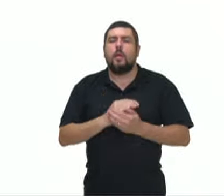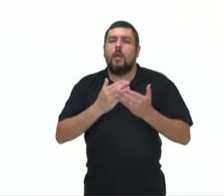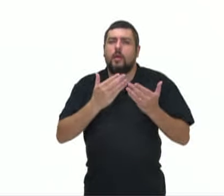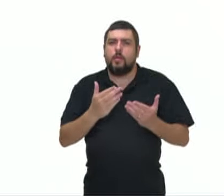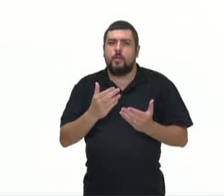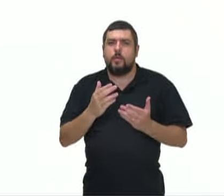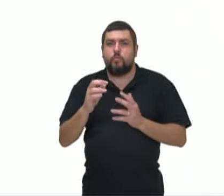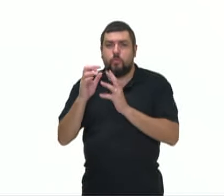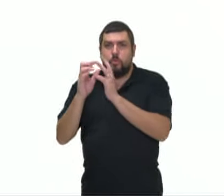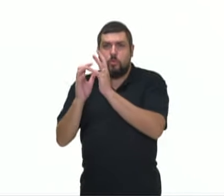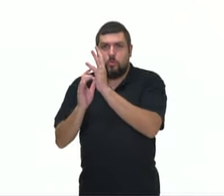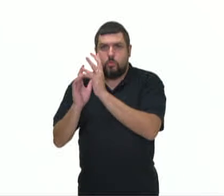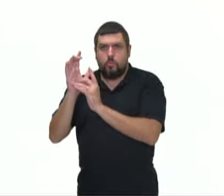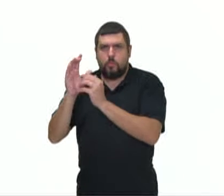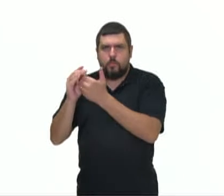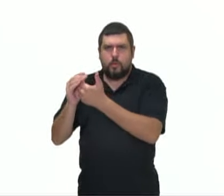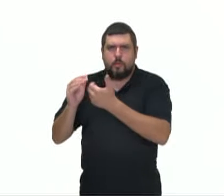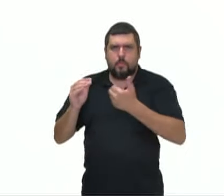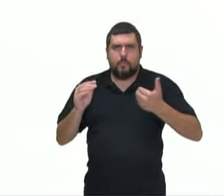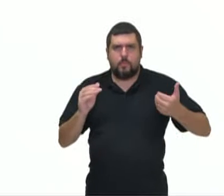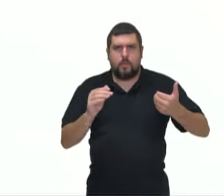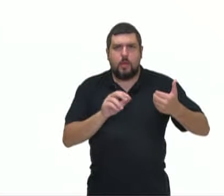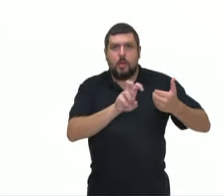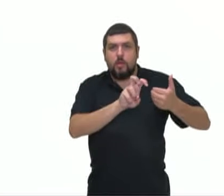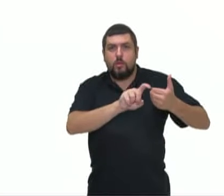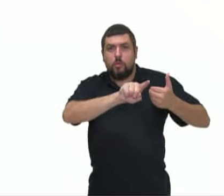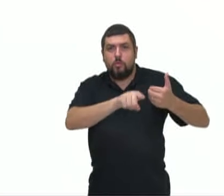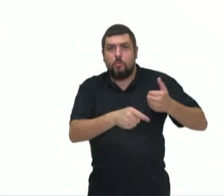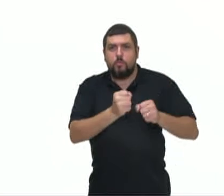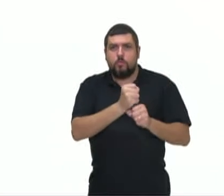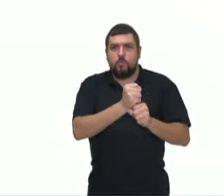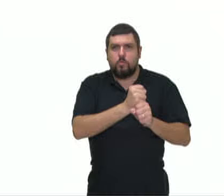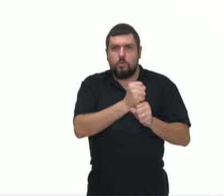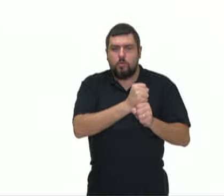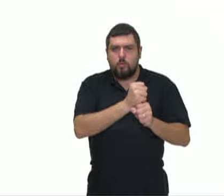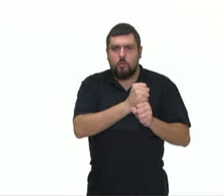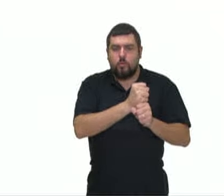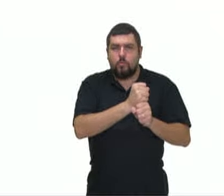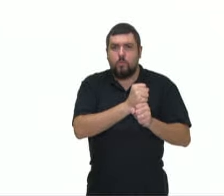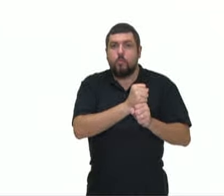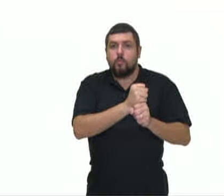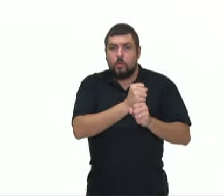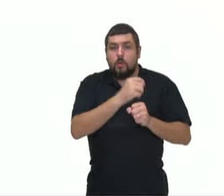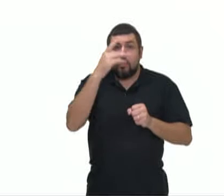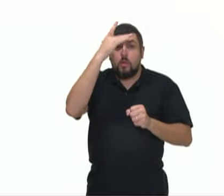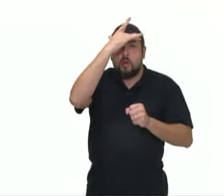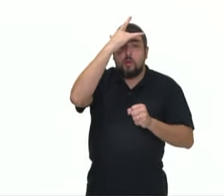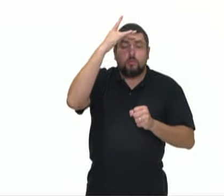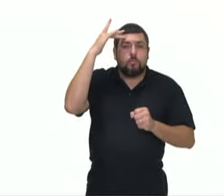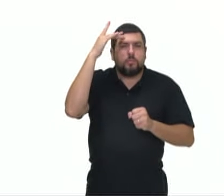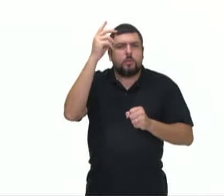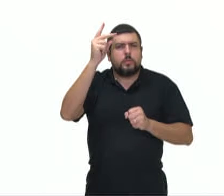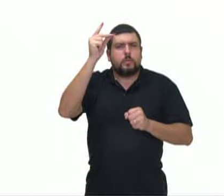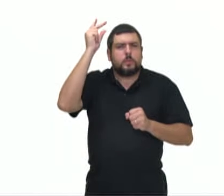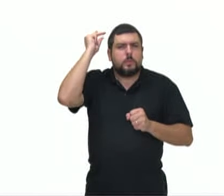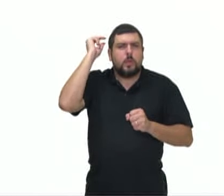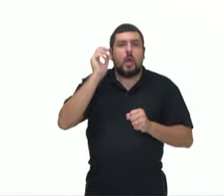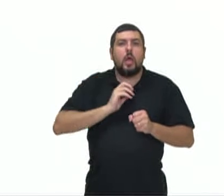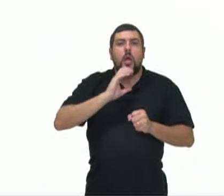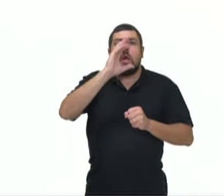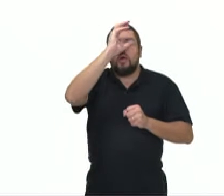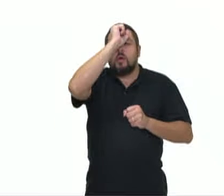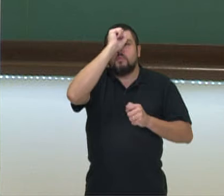a.C., os seres humanos desenvolveram, dominaram a técnica da metalurgia, né? Que técnica é essa? O trabalho